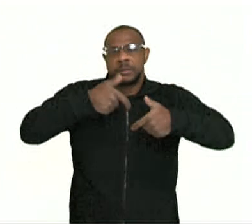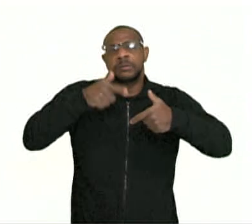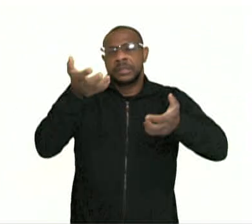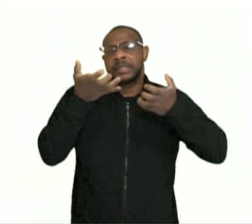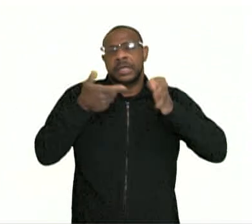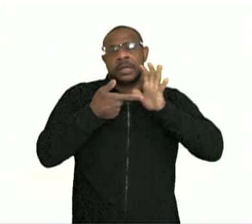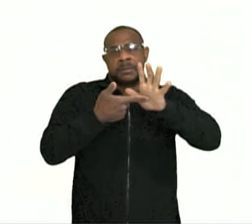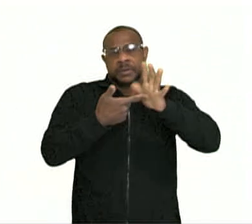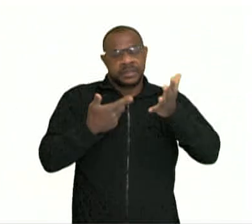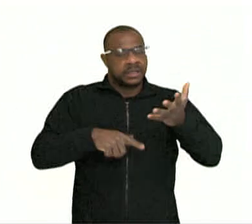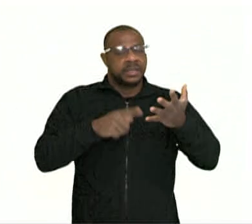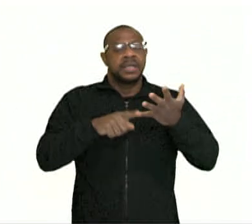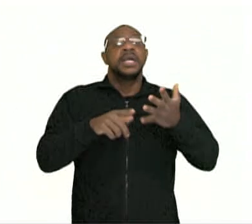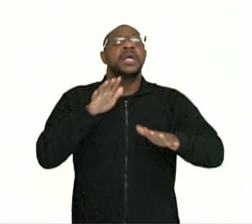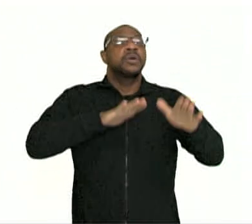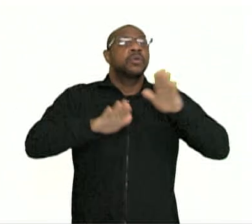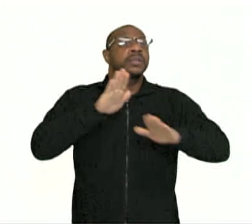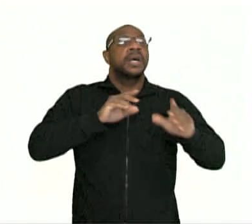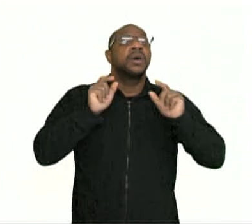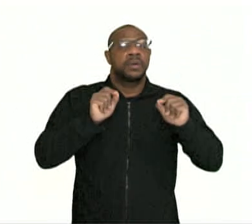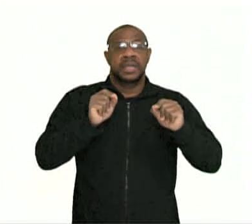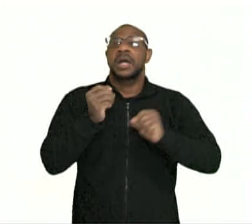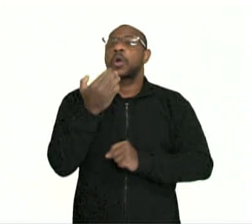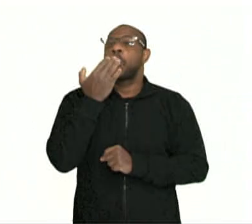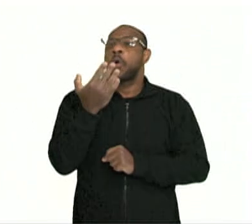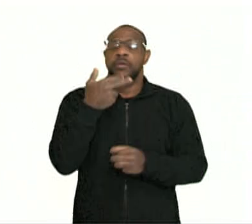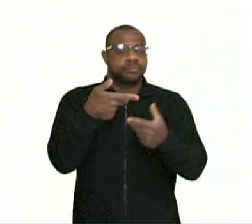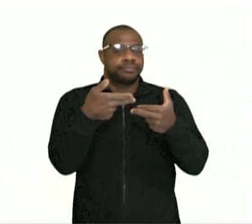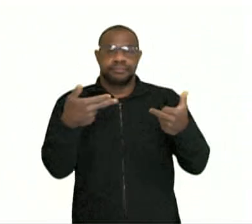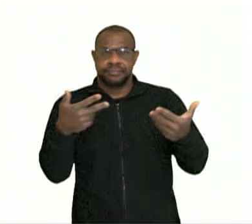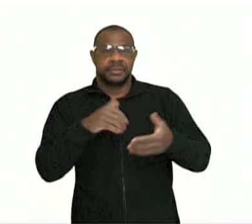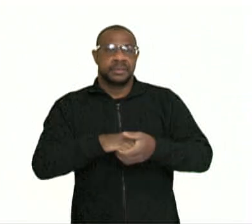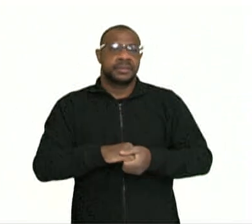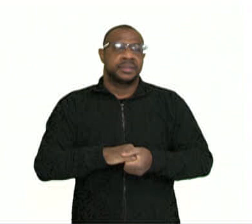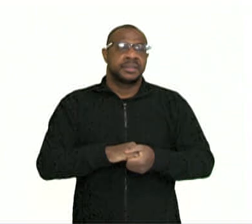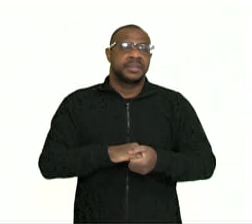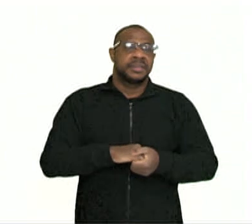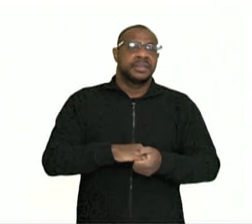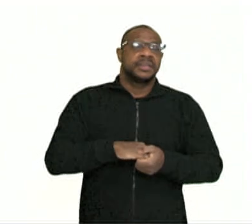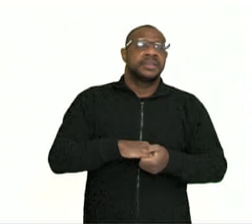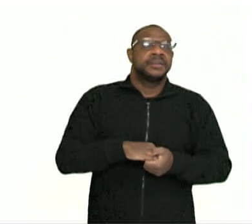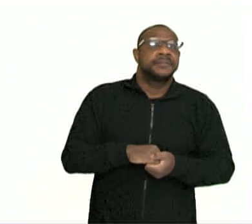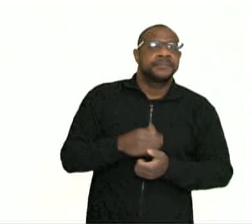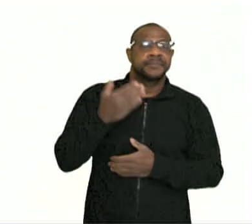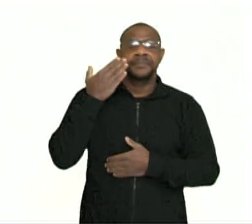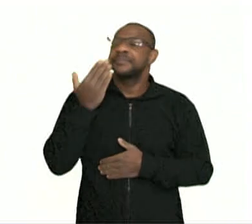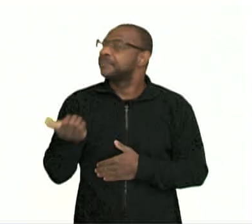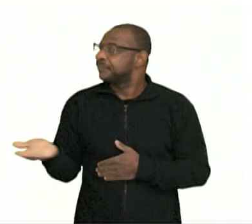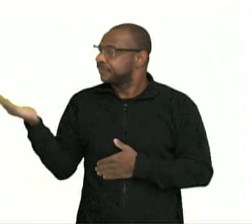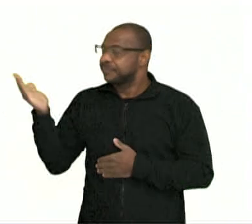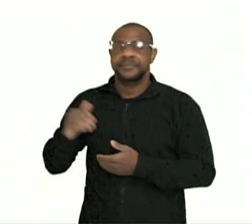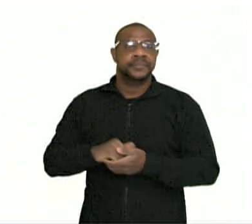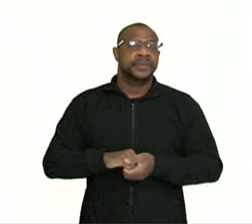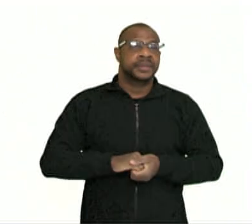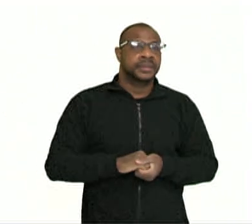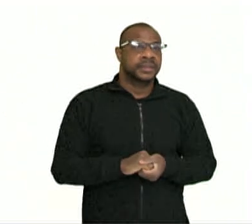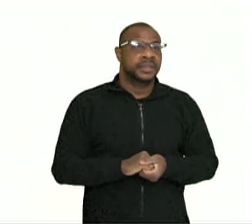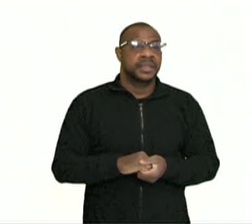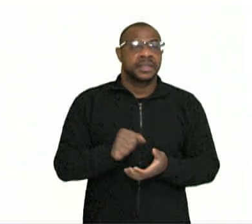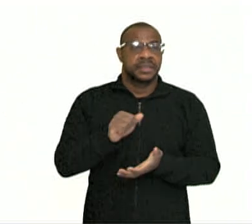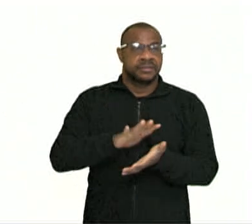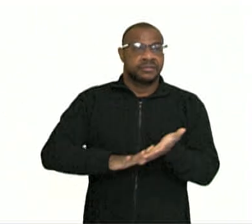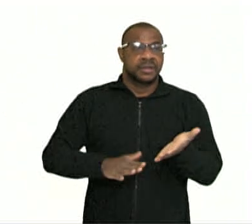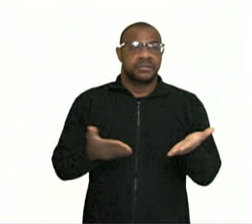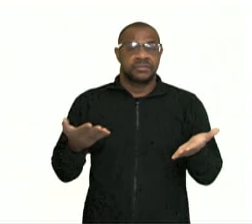e muito cuidado com o contraste das cores. Ter o público leitor em mente. Então, ó, na